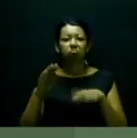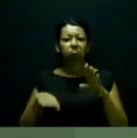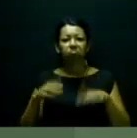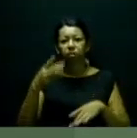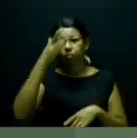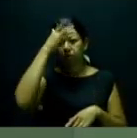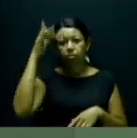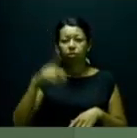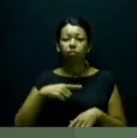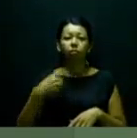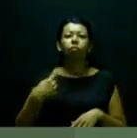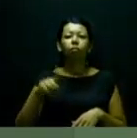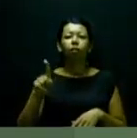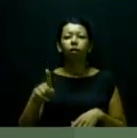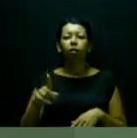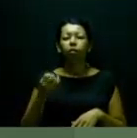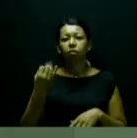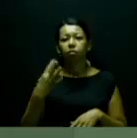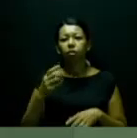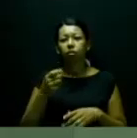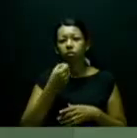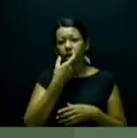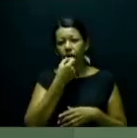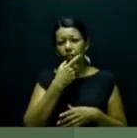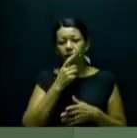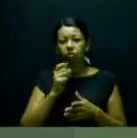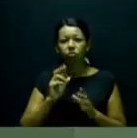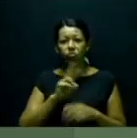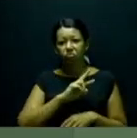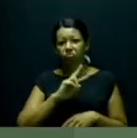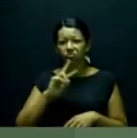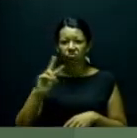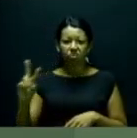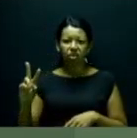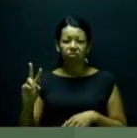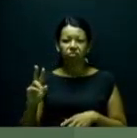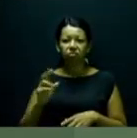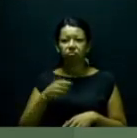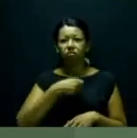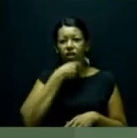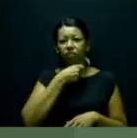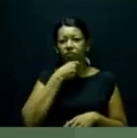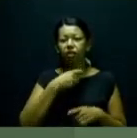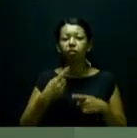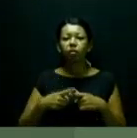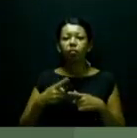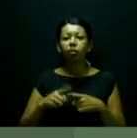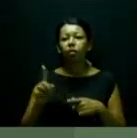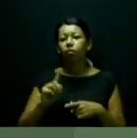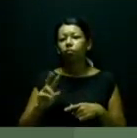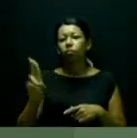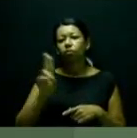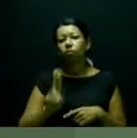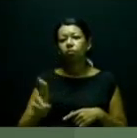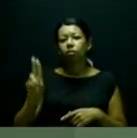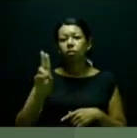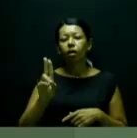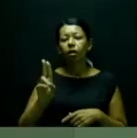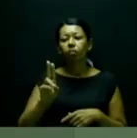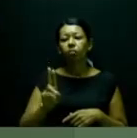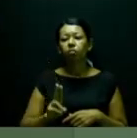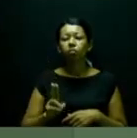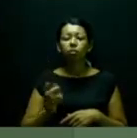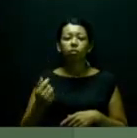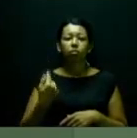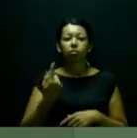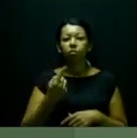lá. E muitas vezes os remédios acabam se vencendo justamente porque acabam não sendo mais utilizados e a